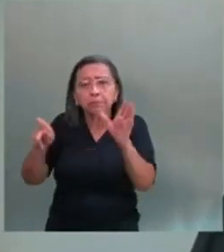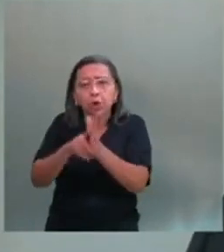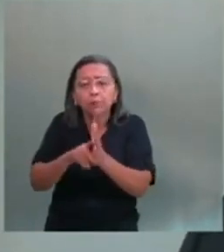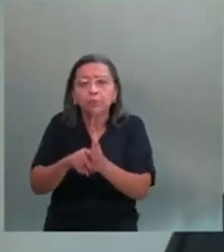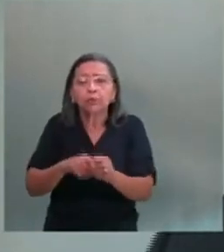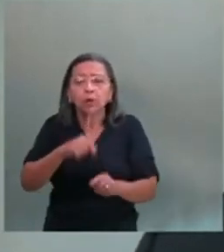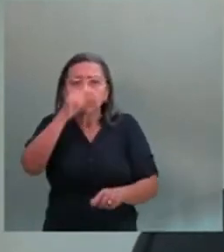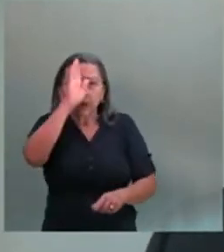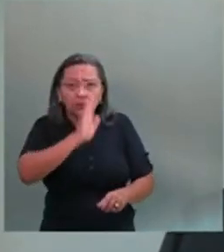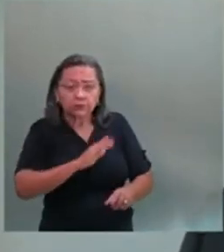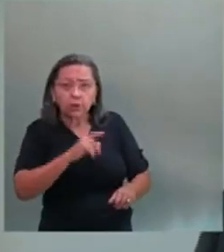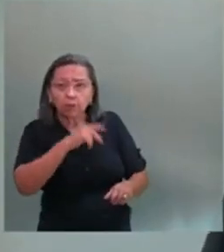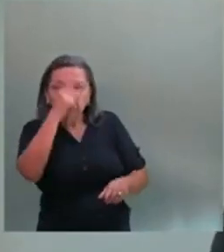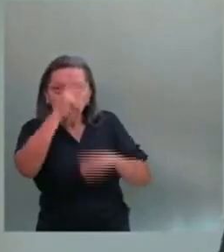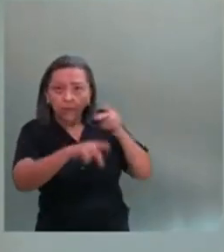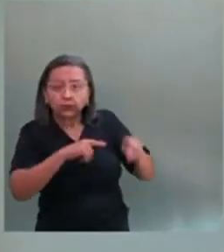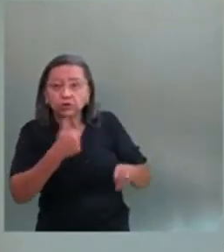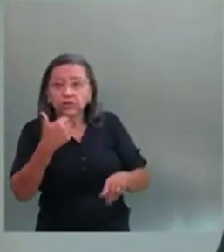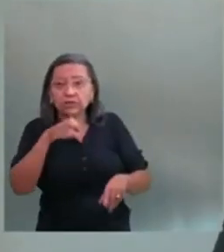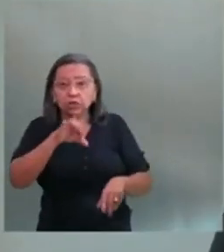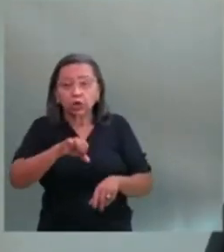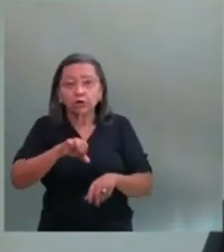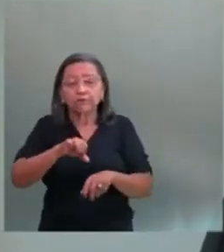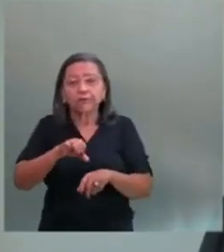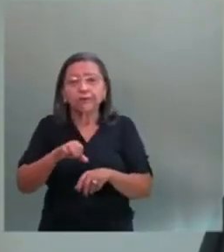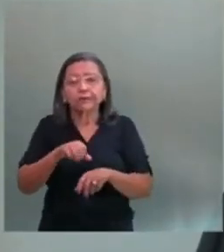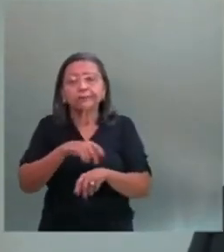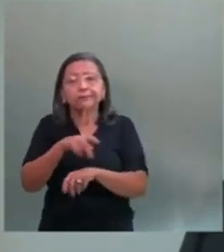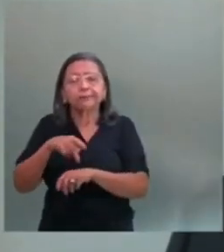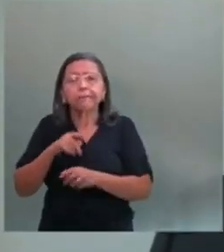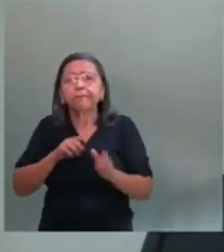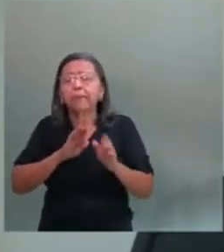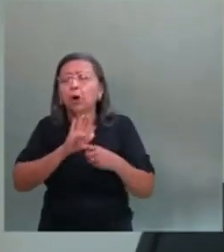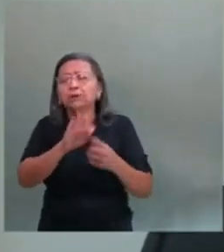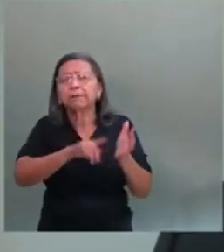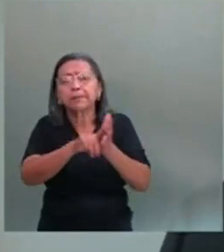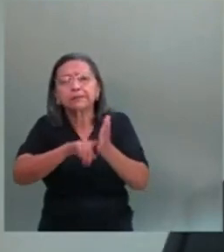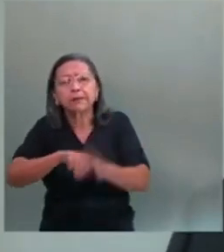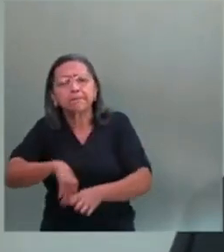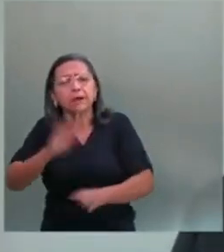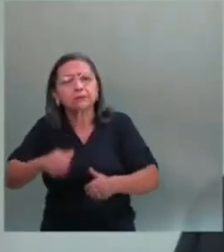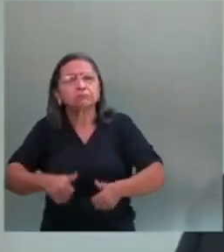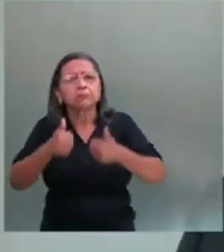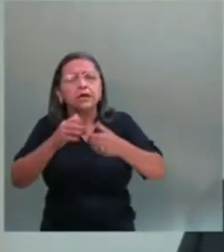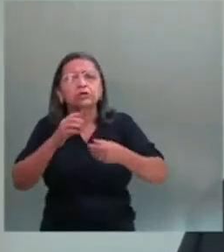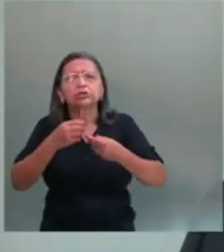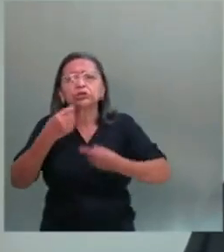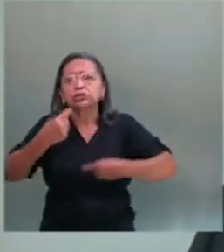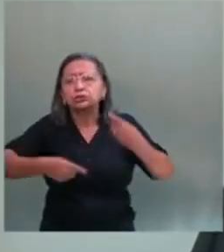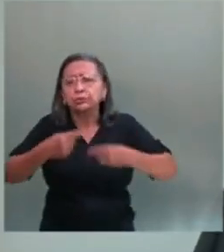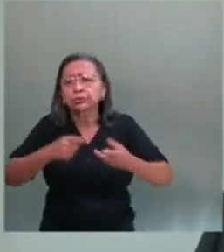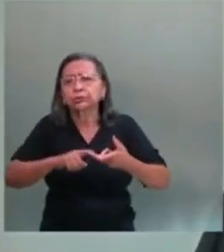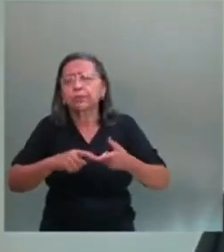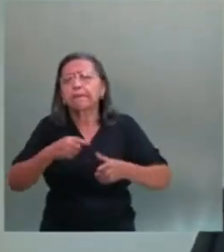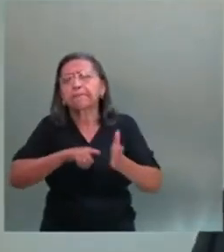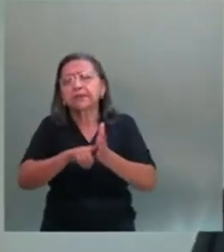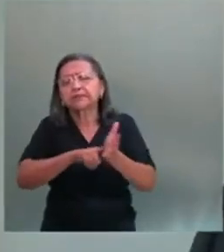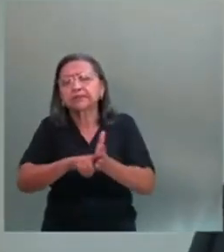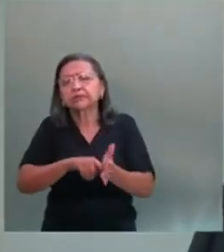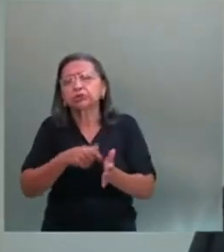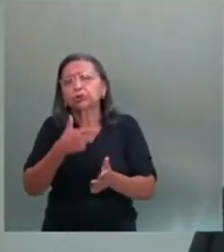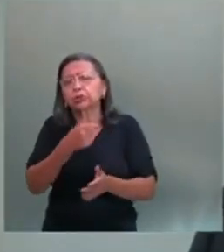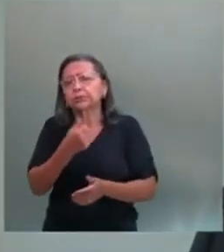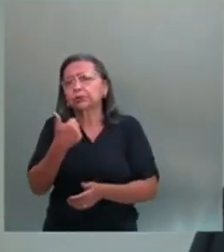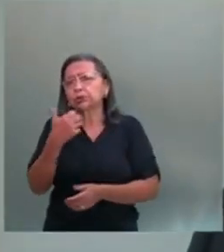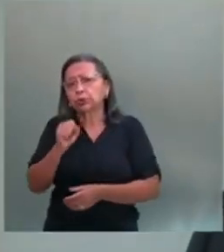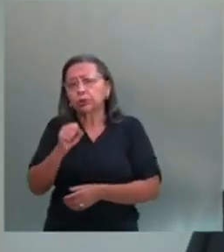o brasileiro é o povo, entre 19 nações, mostra outra pesquisa, mais suscetível a discursos populistas. Uma pesquisa de 2018.